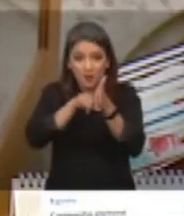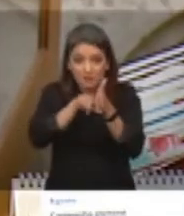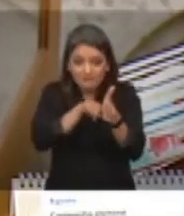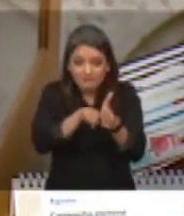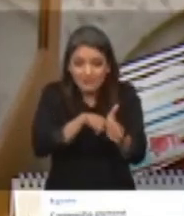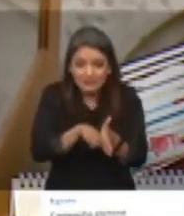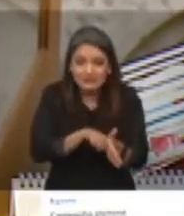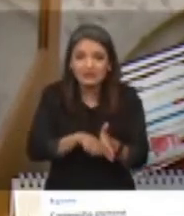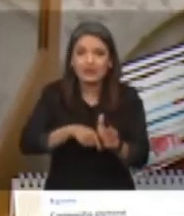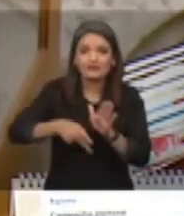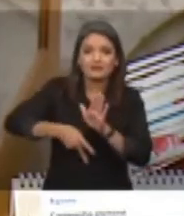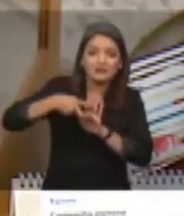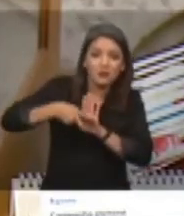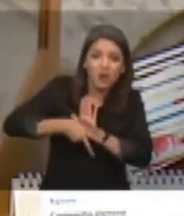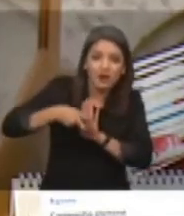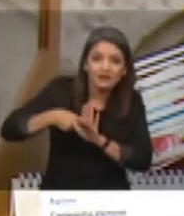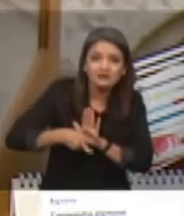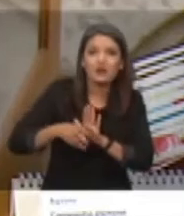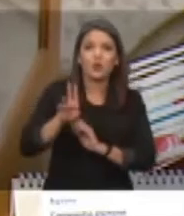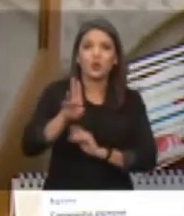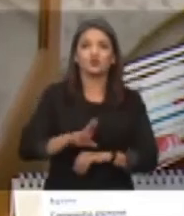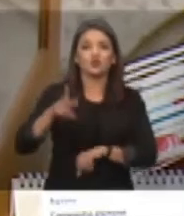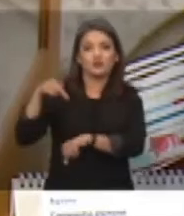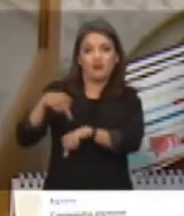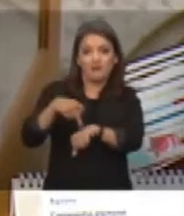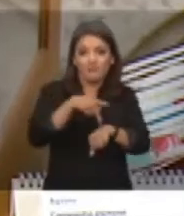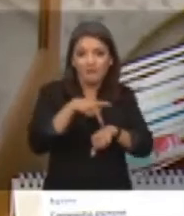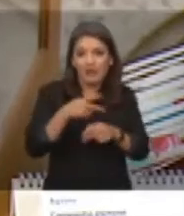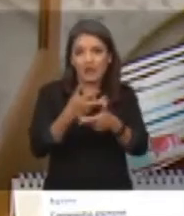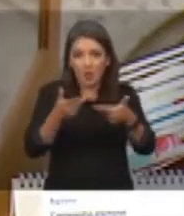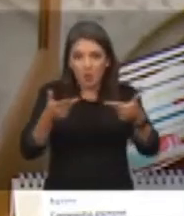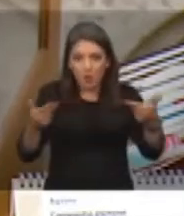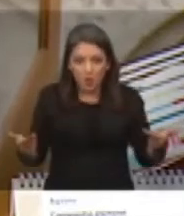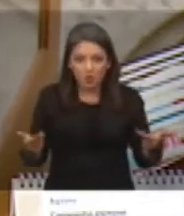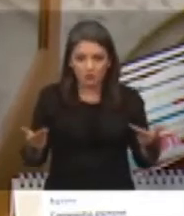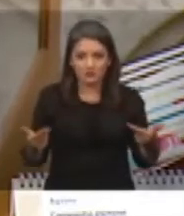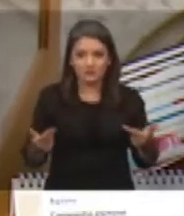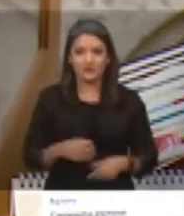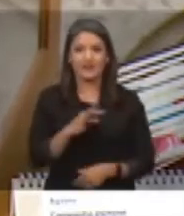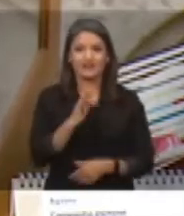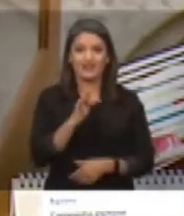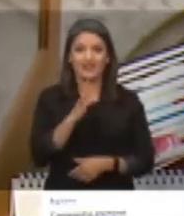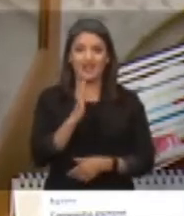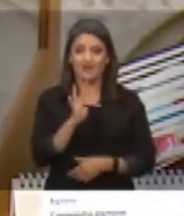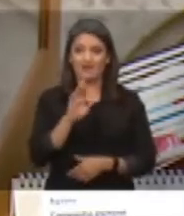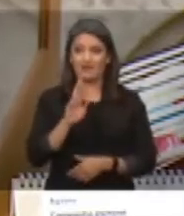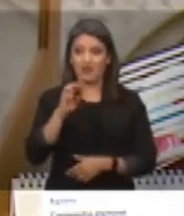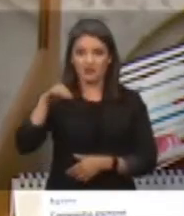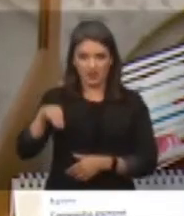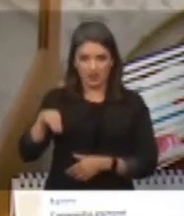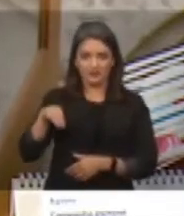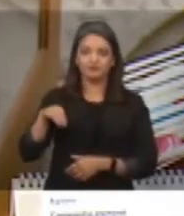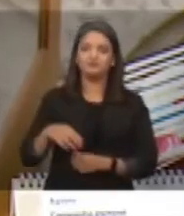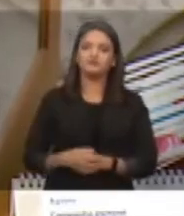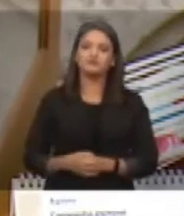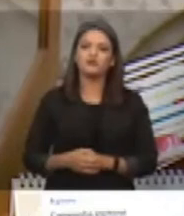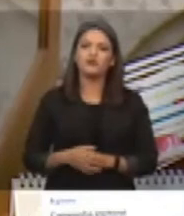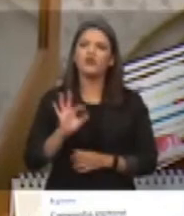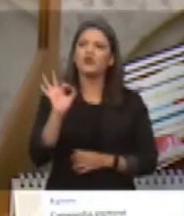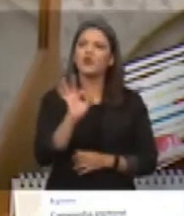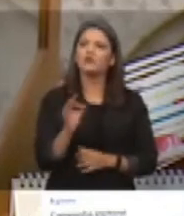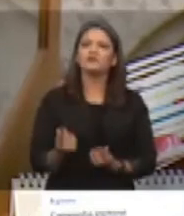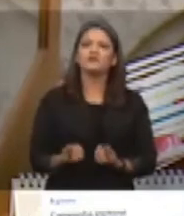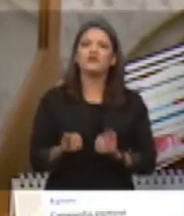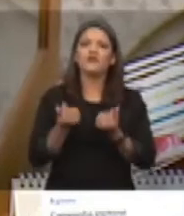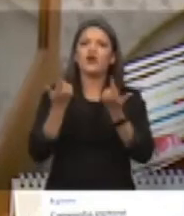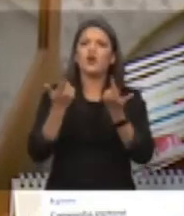lavra, exploração e aproveitamento de recursos minerais. Seria a sigla TFRM. As taxas foram instituídas tendo